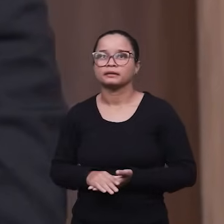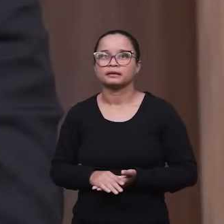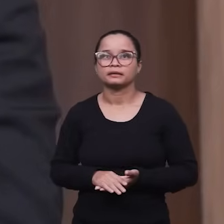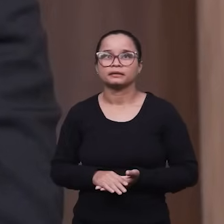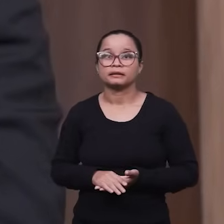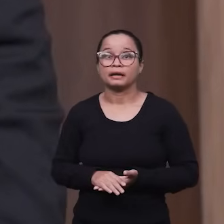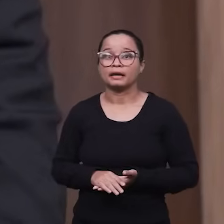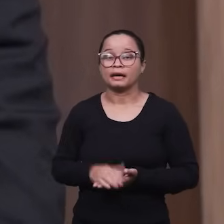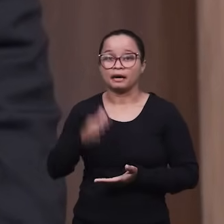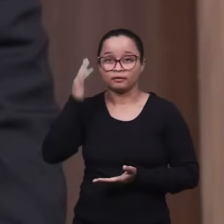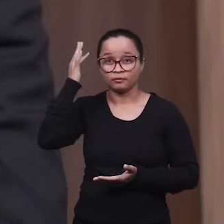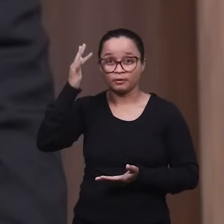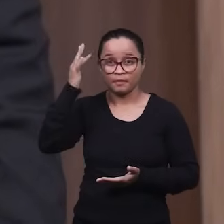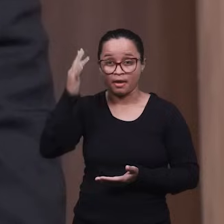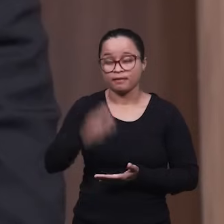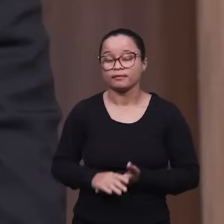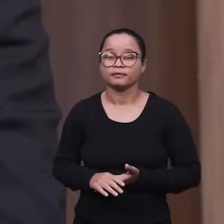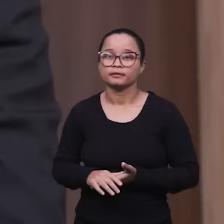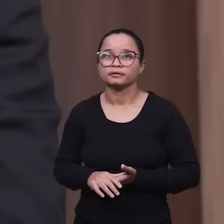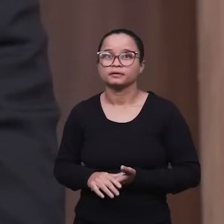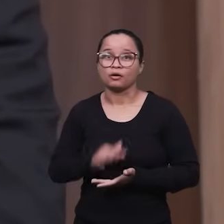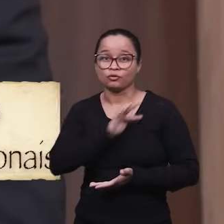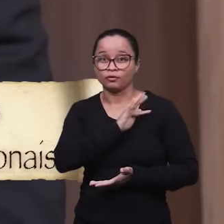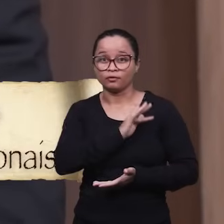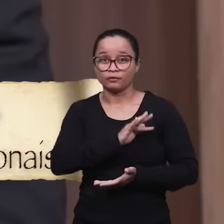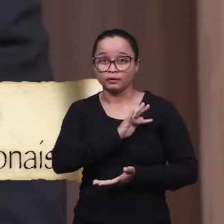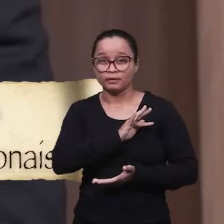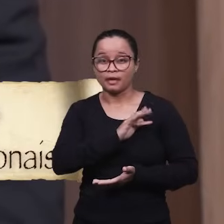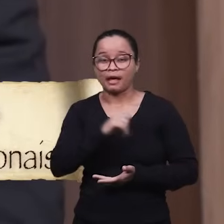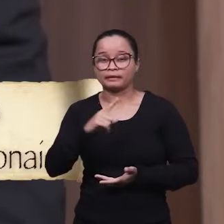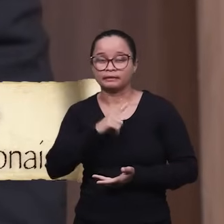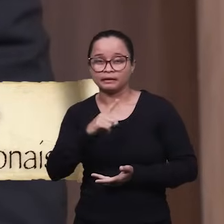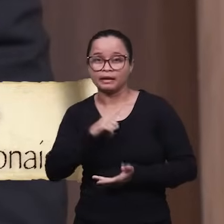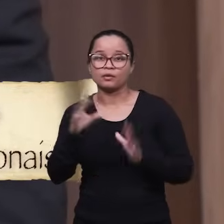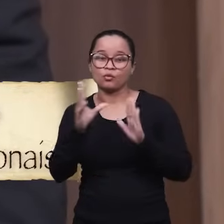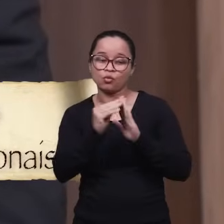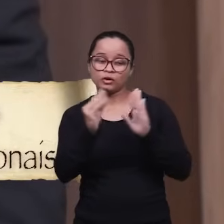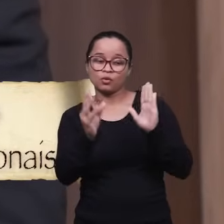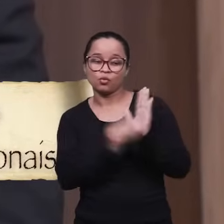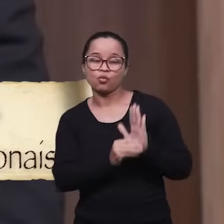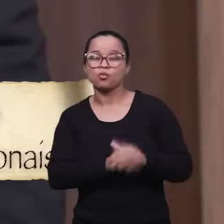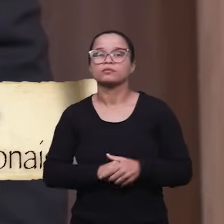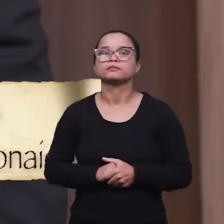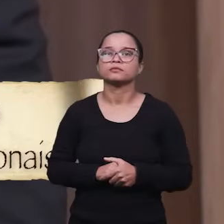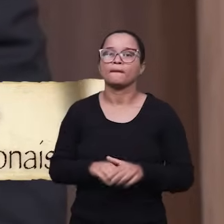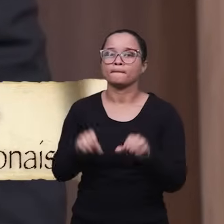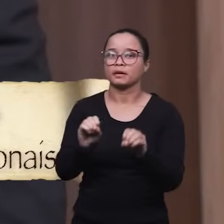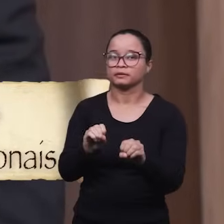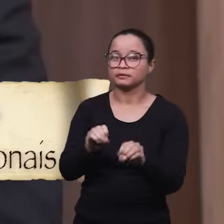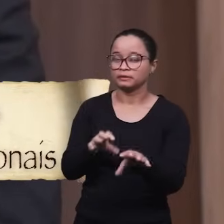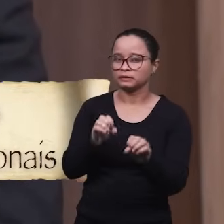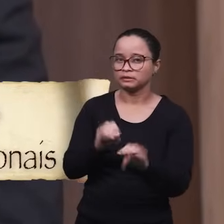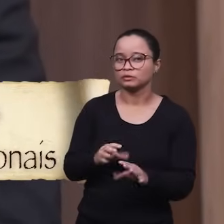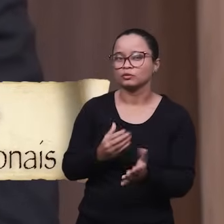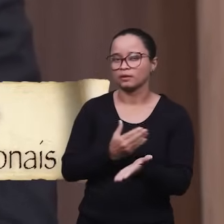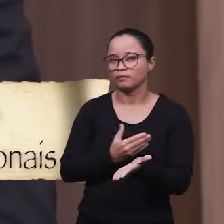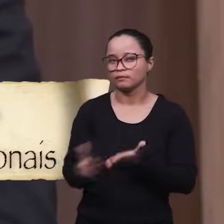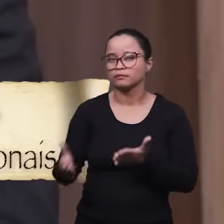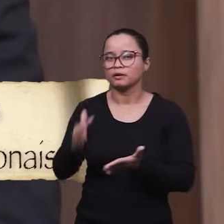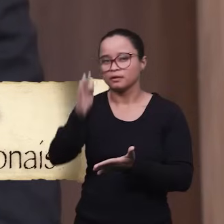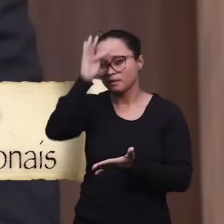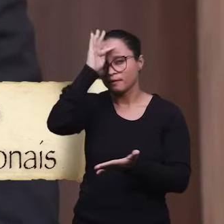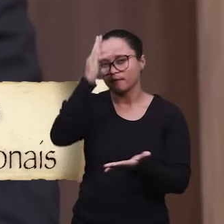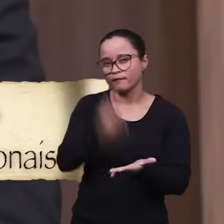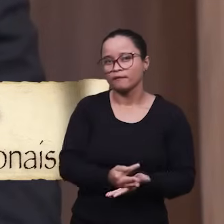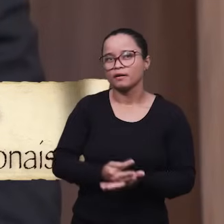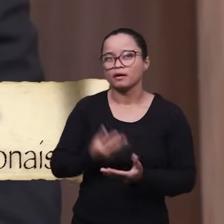um conteúdo, né, de ensino para aquele que está iniciando na fé com